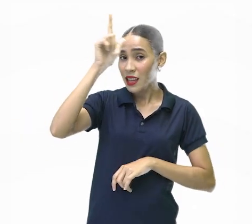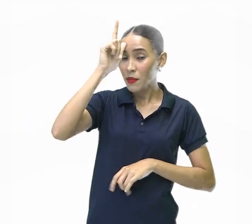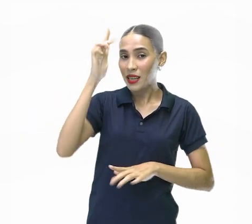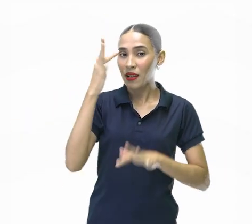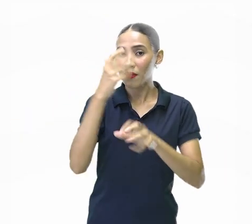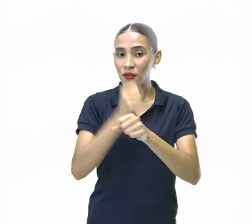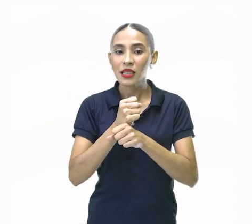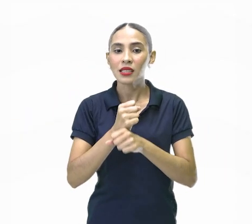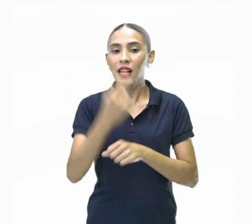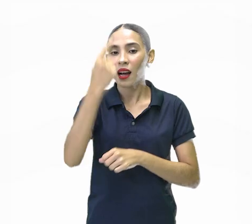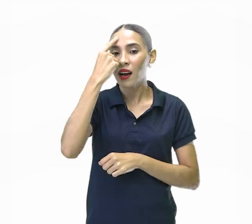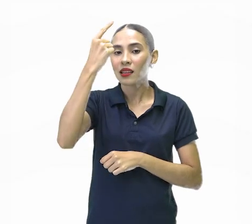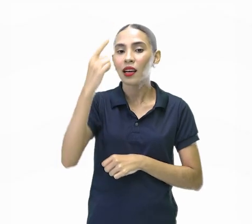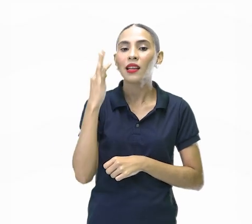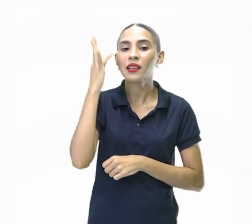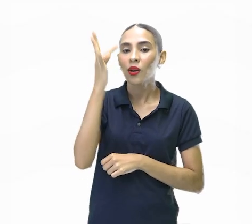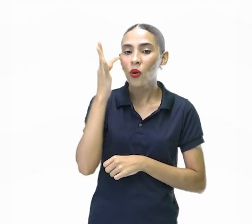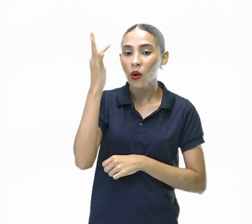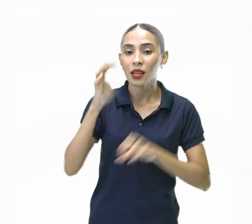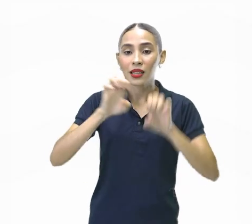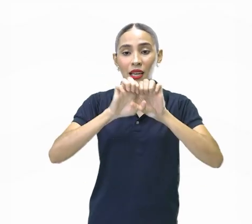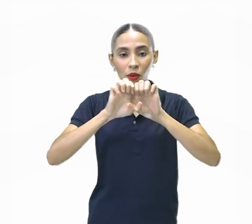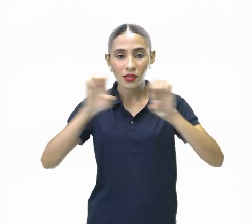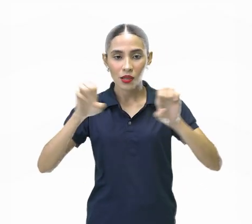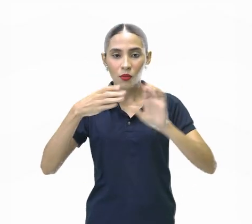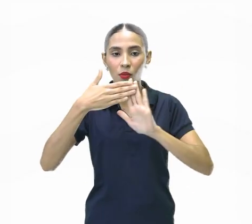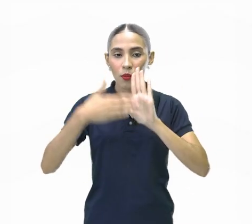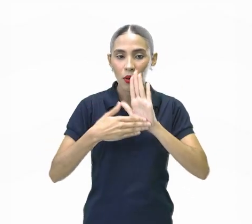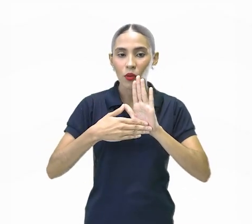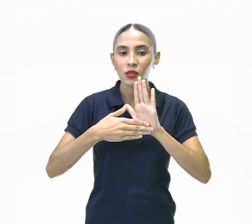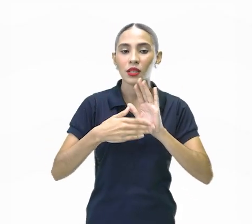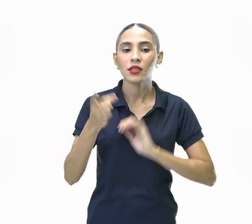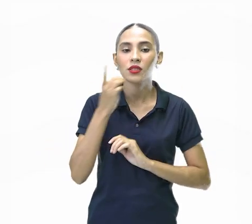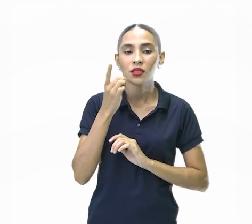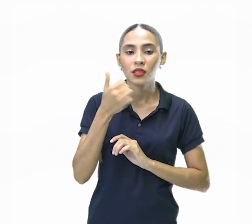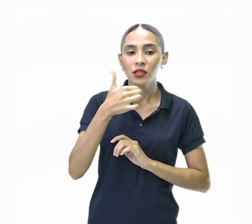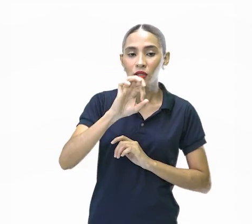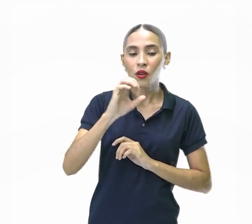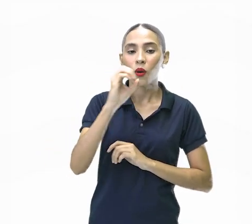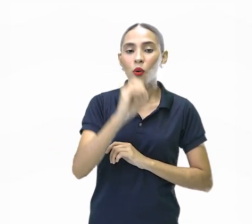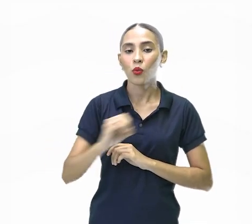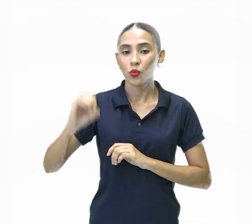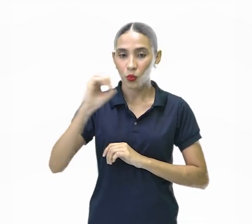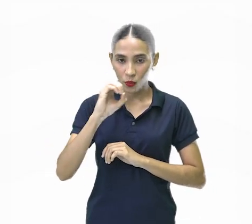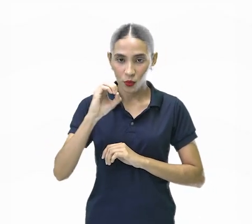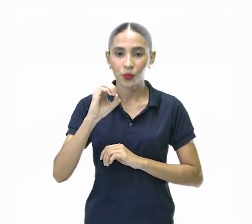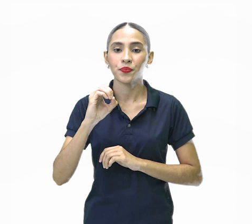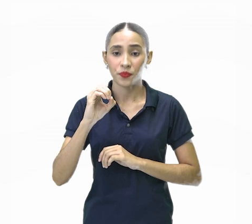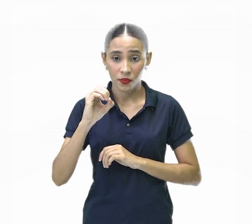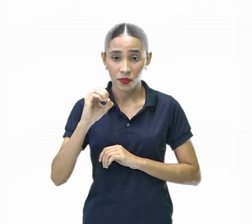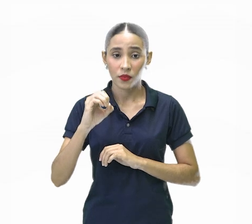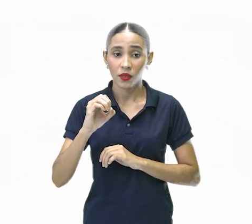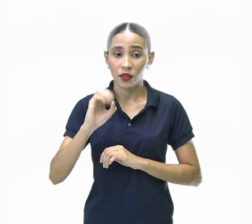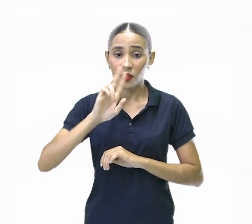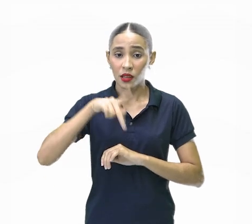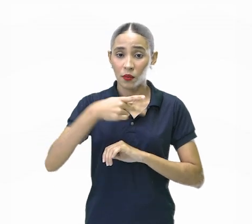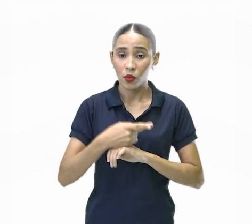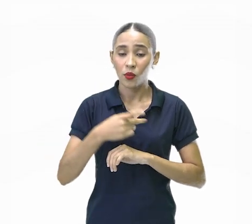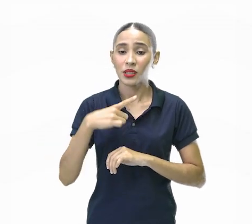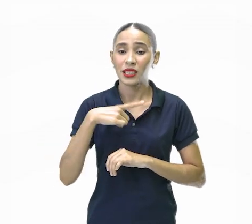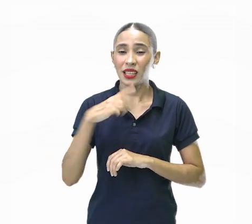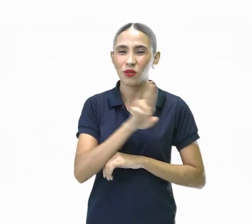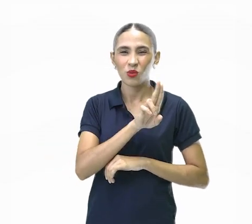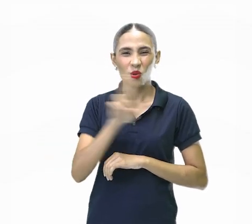a dedução teórica de sua equação, proposta em 19 de outubro. E no que